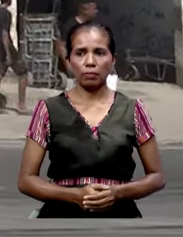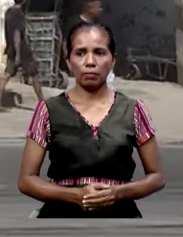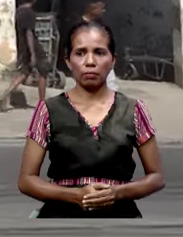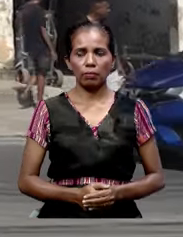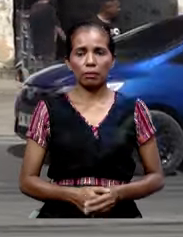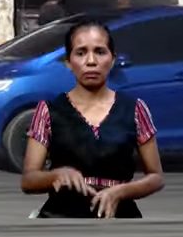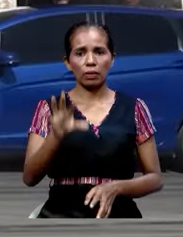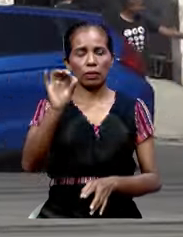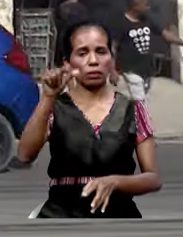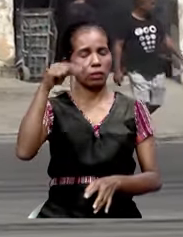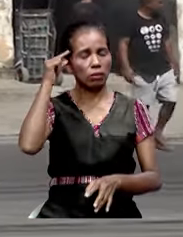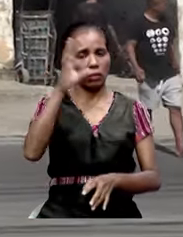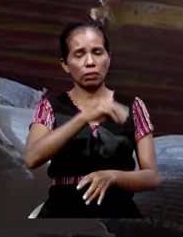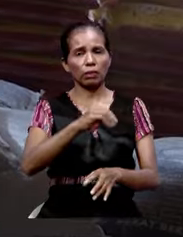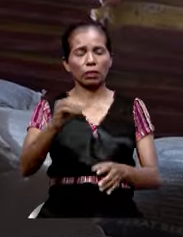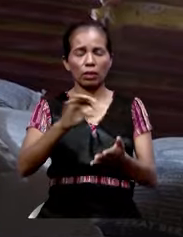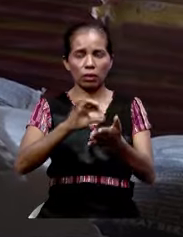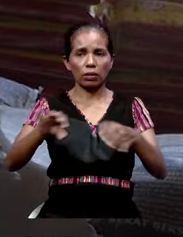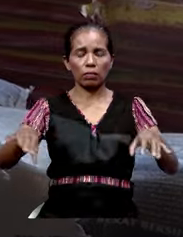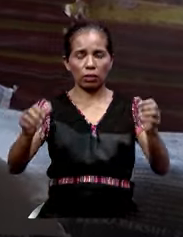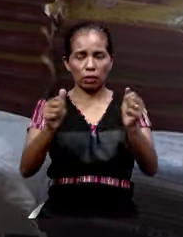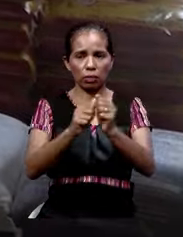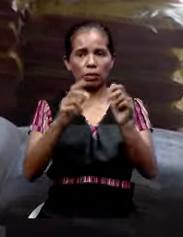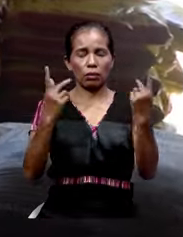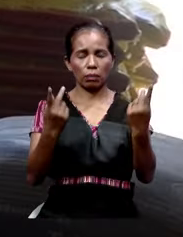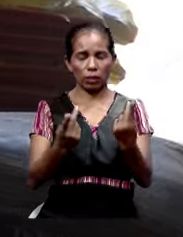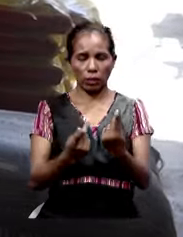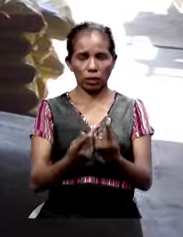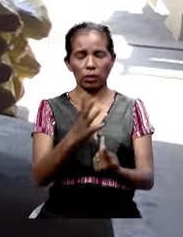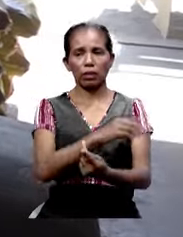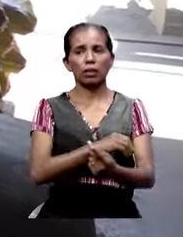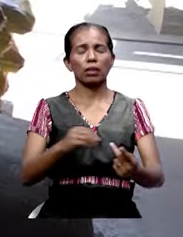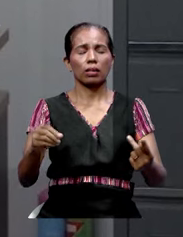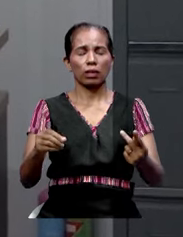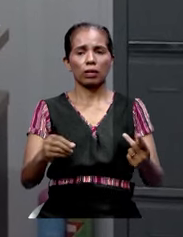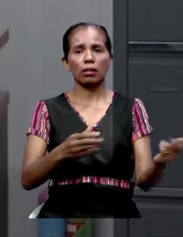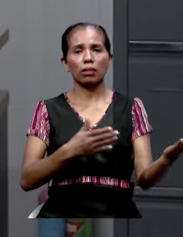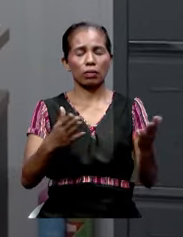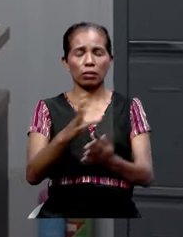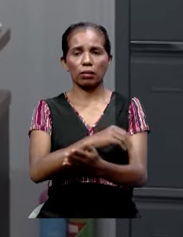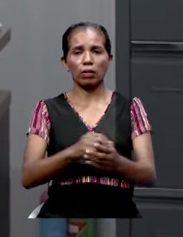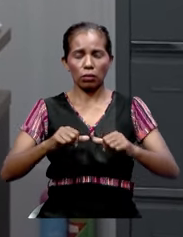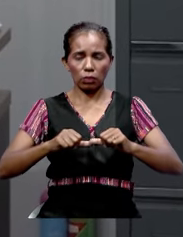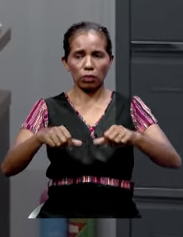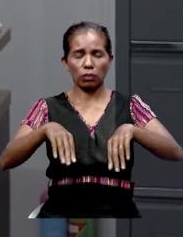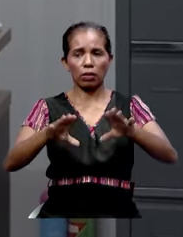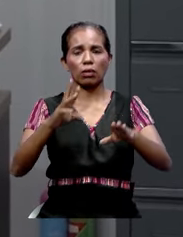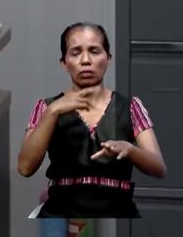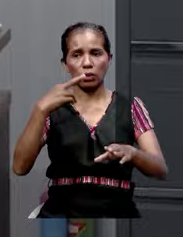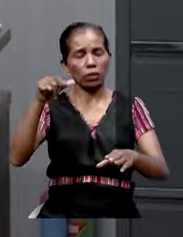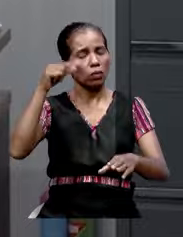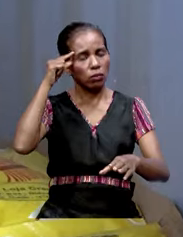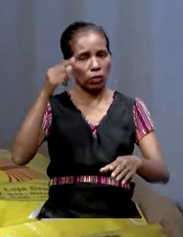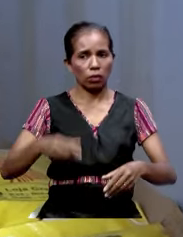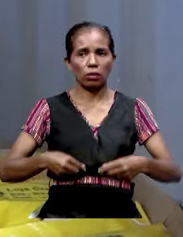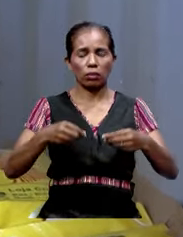No governo constitucional assinou na contrato a empresa Createfura no Alfa Dili. Ato continua a fanfos no governo